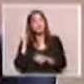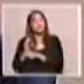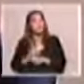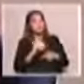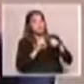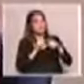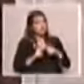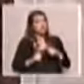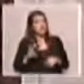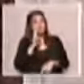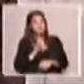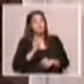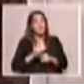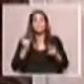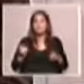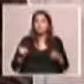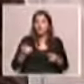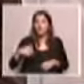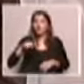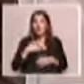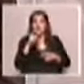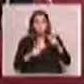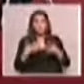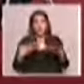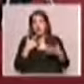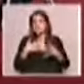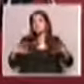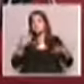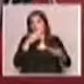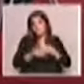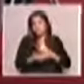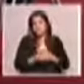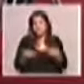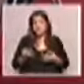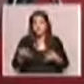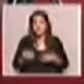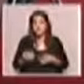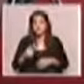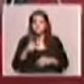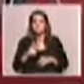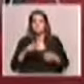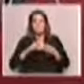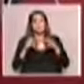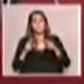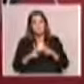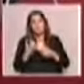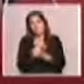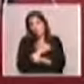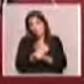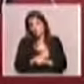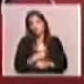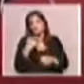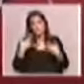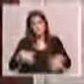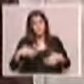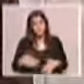se me permite, não é? Porque estamos a ficar com uma população envelhecida, não é? Que começa a ter muitos problemas de osteoporose. Exato, e é